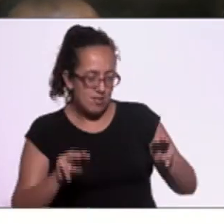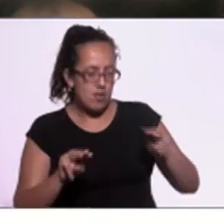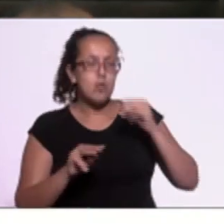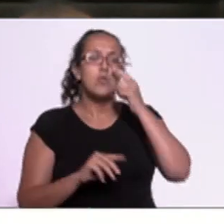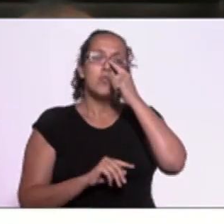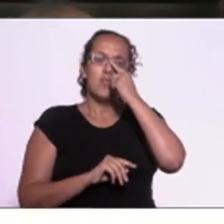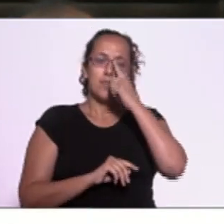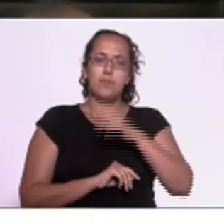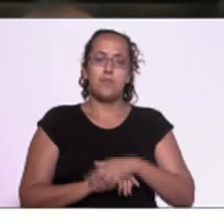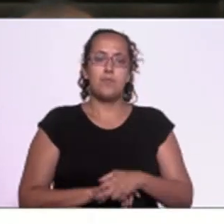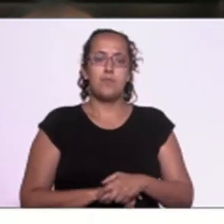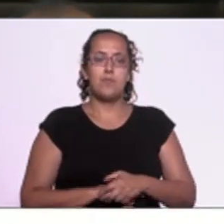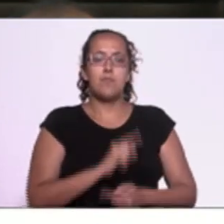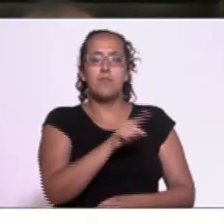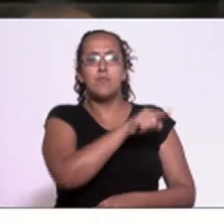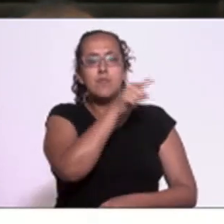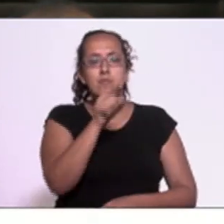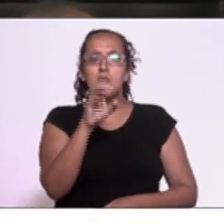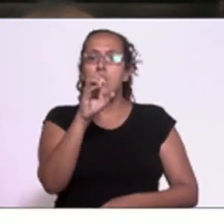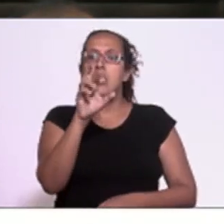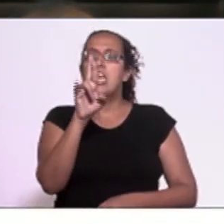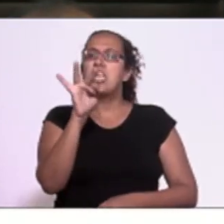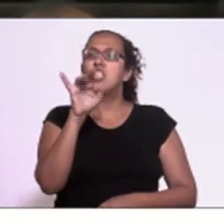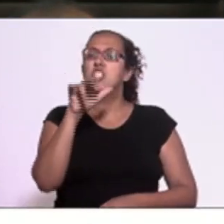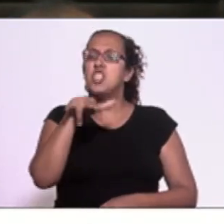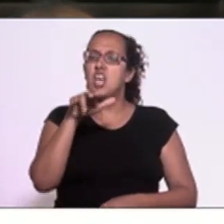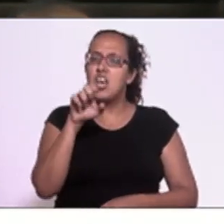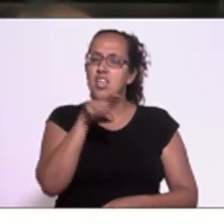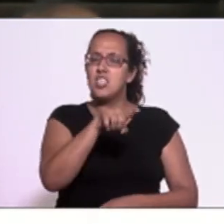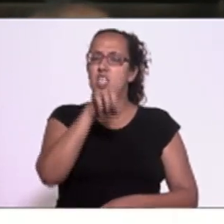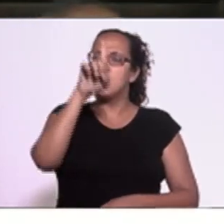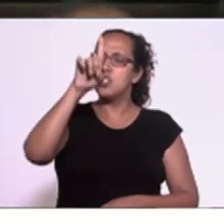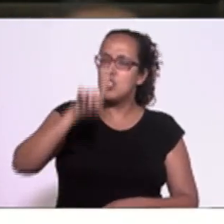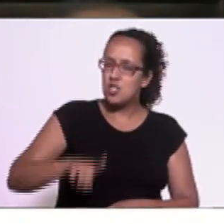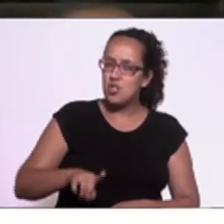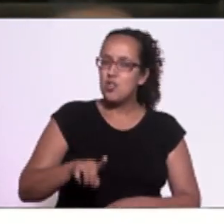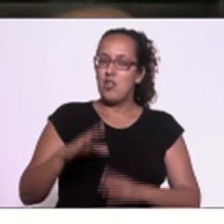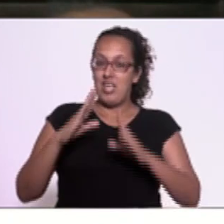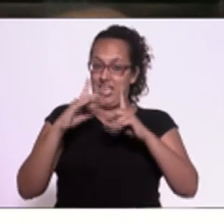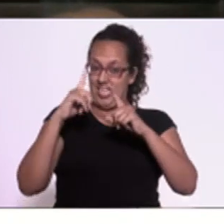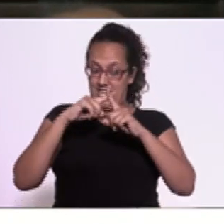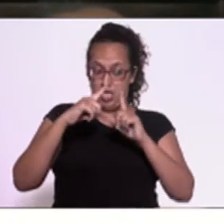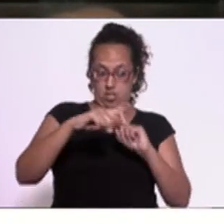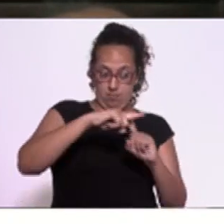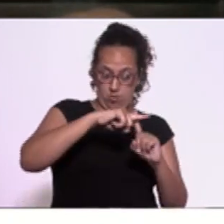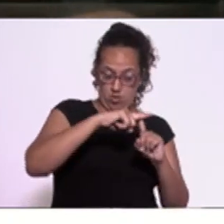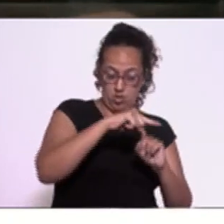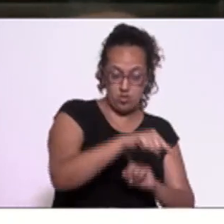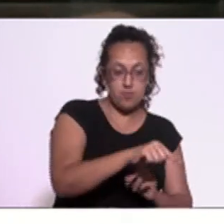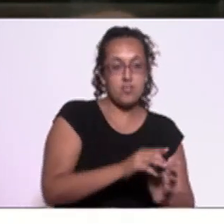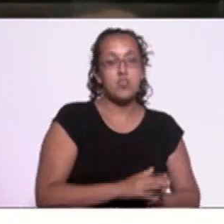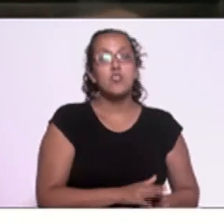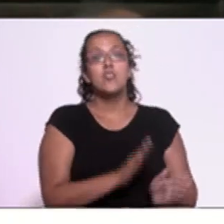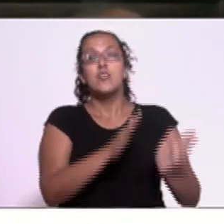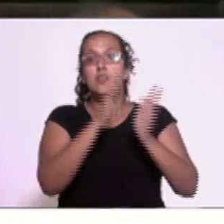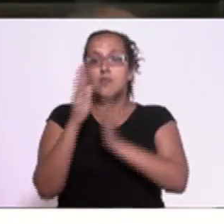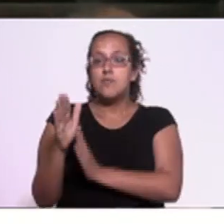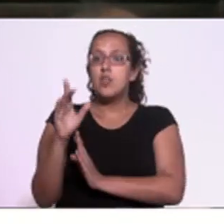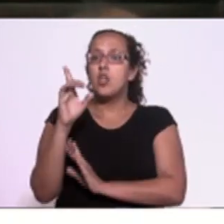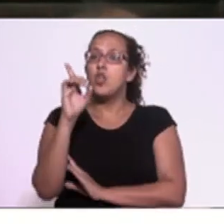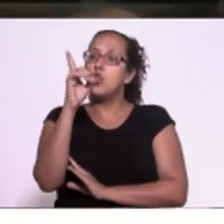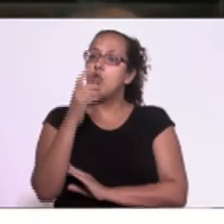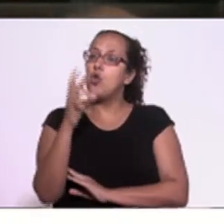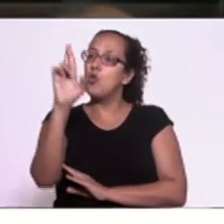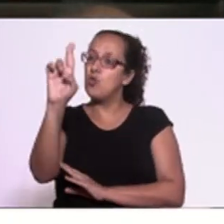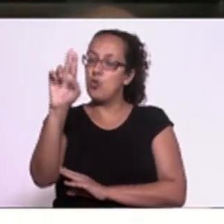Constant, senhora Cristiane Souza, diretora do Patrimônio da Igreja Positivista, doutor Mário